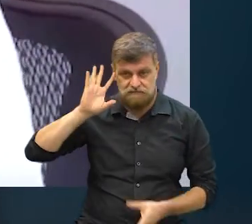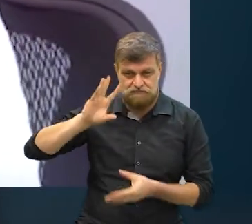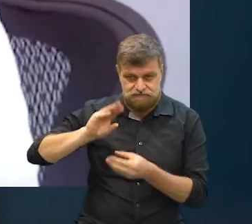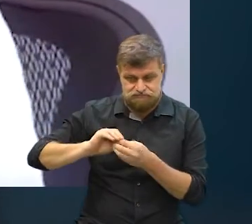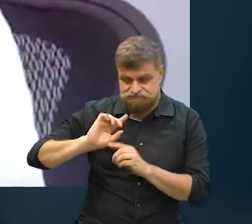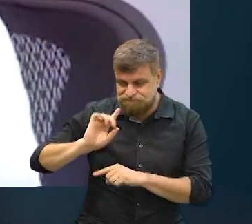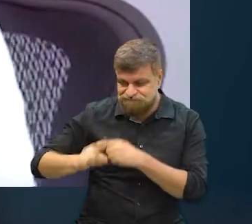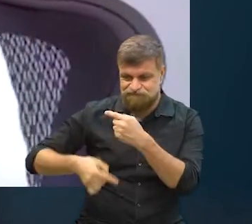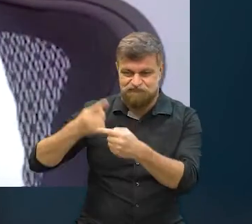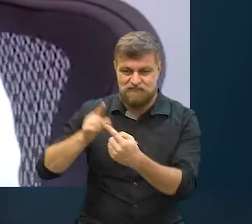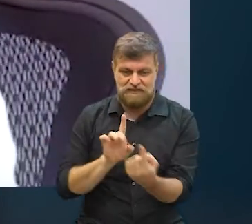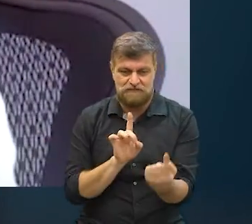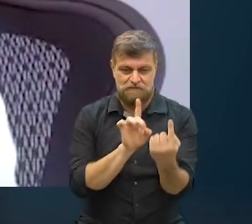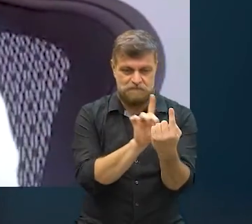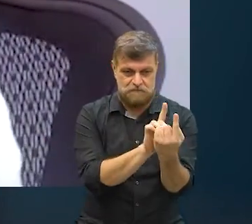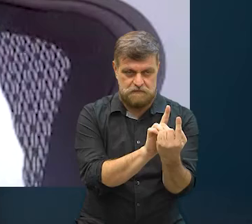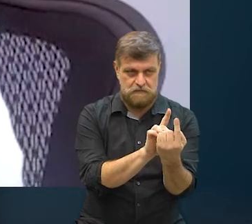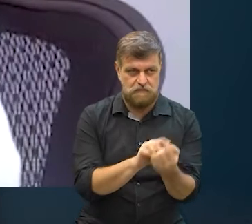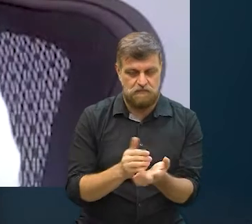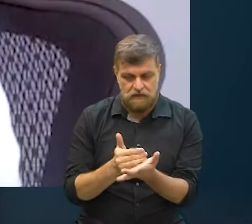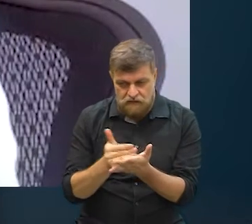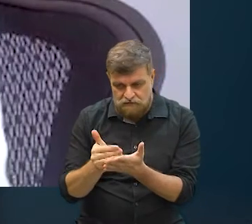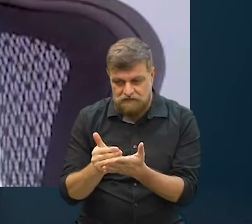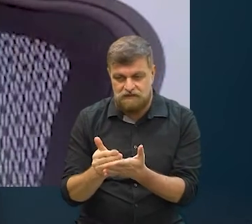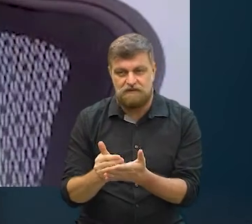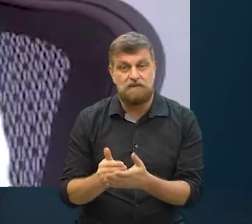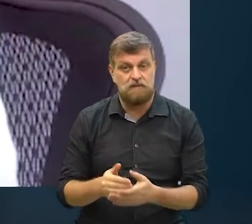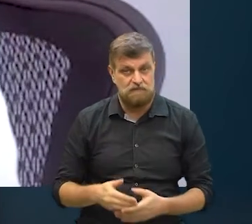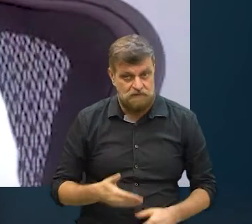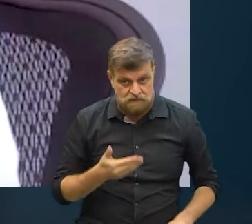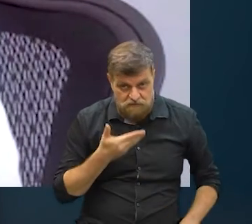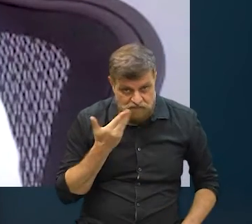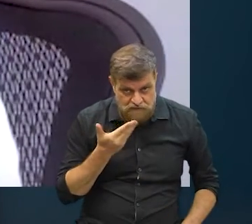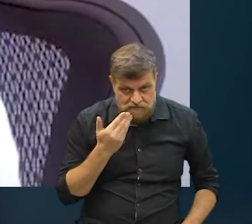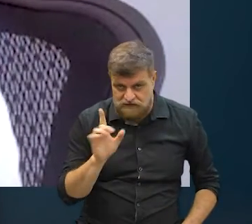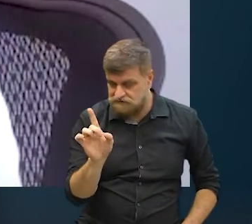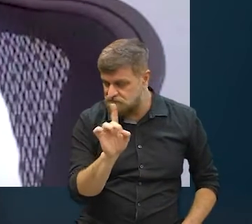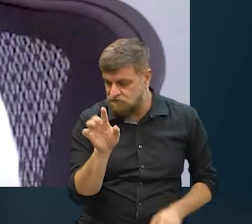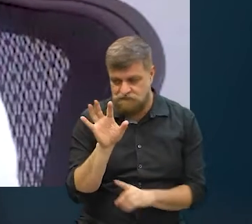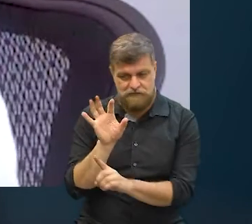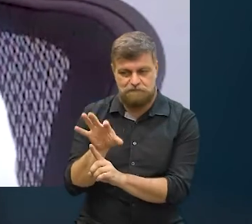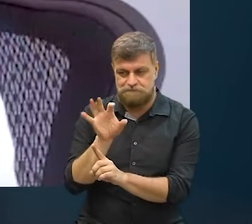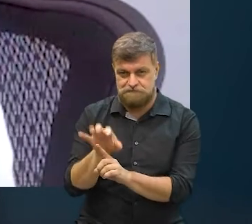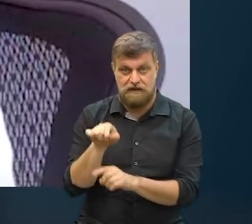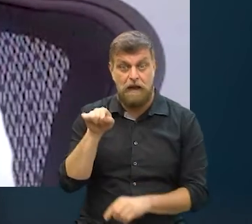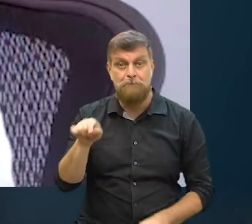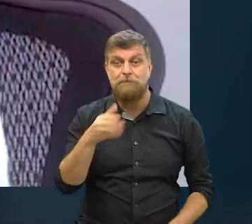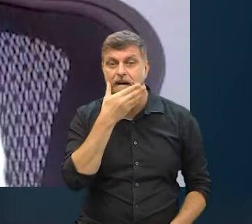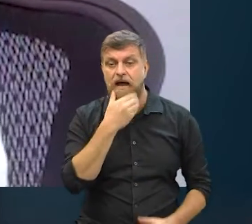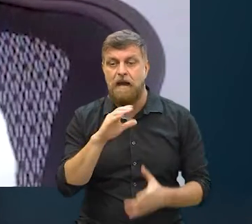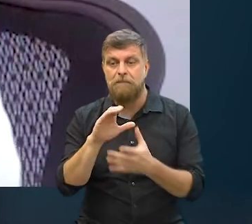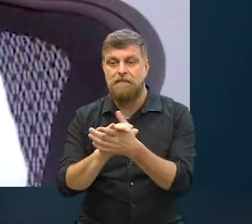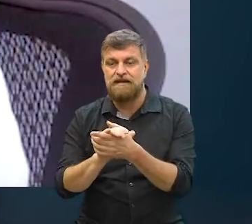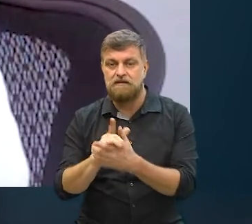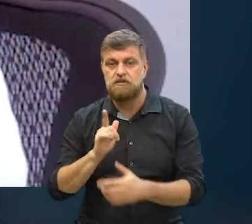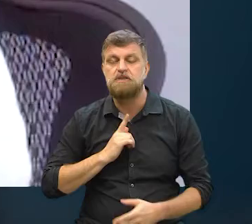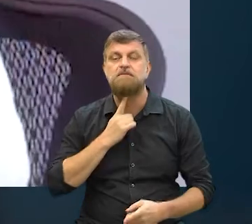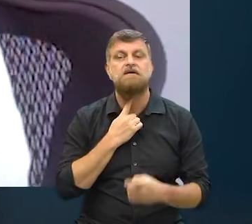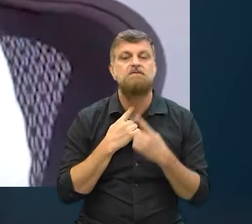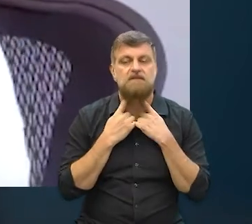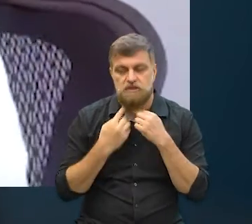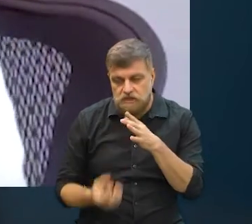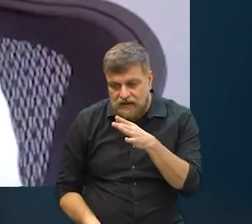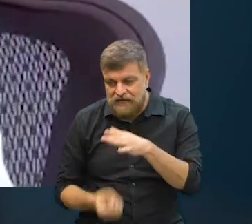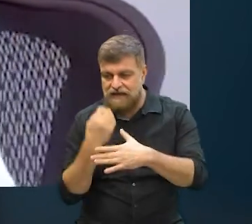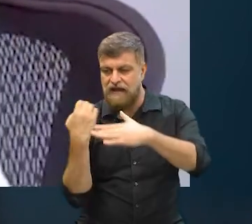o resultado para minha cliente. Então eu tive que convencer, não foi muito fácil não convencer ele na época, mas ele tinha essa visão empreendedora, ele falou: "Não, eu